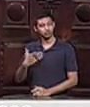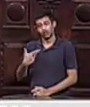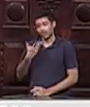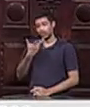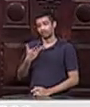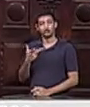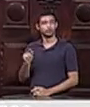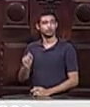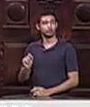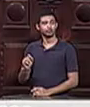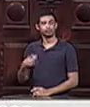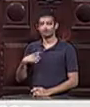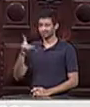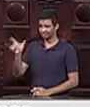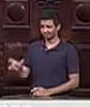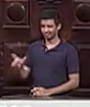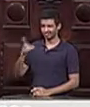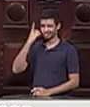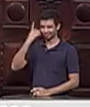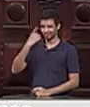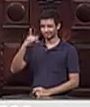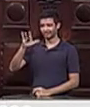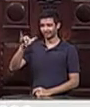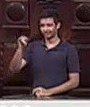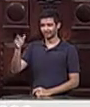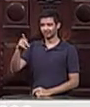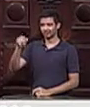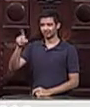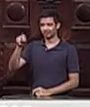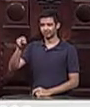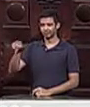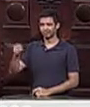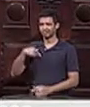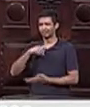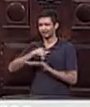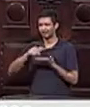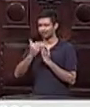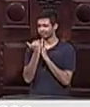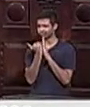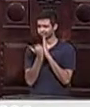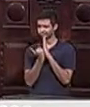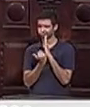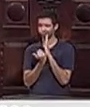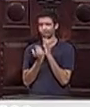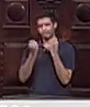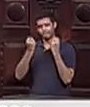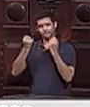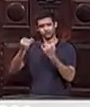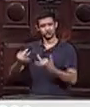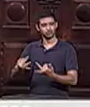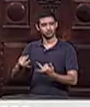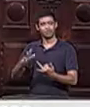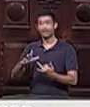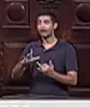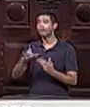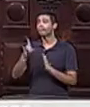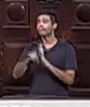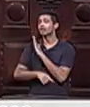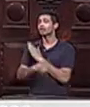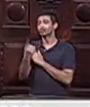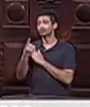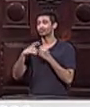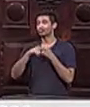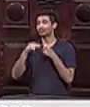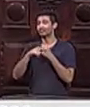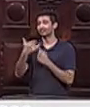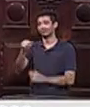estava falando para o deputado Luiz Paulo que ele discorreu sobre todos os itens vetados. Menos um, porque eles vetaram o artigo